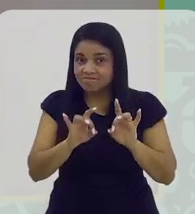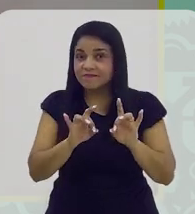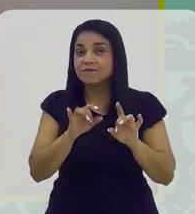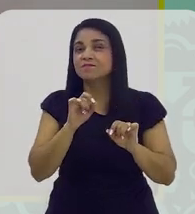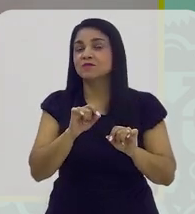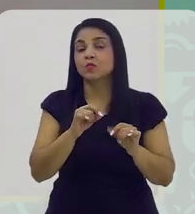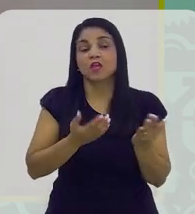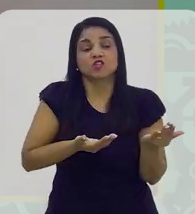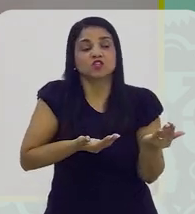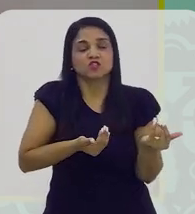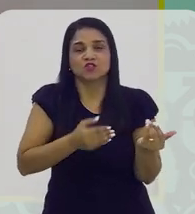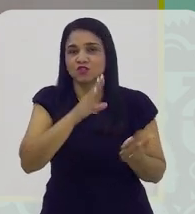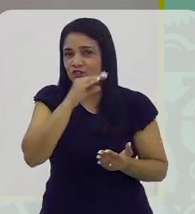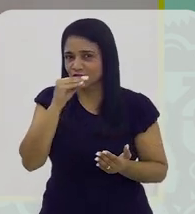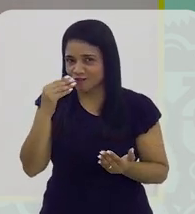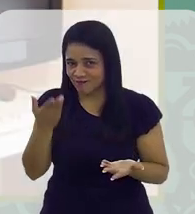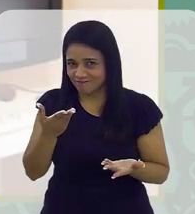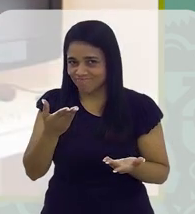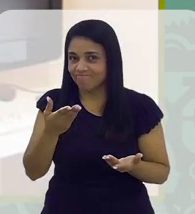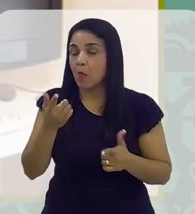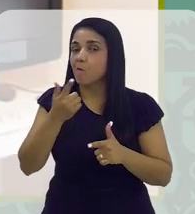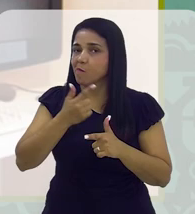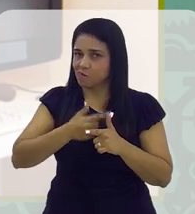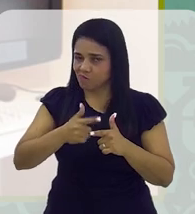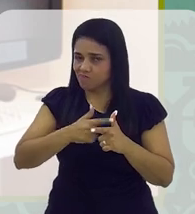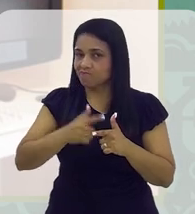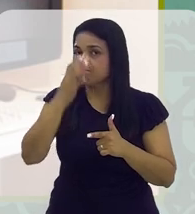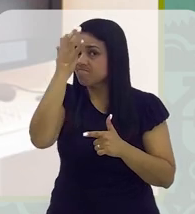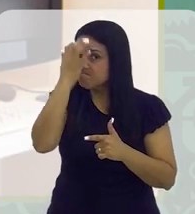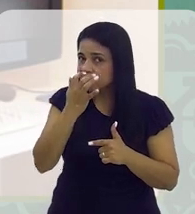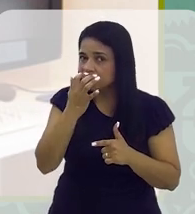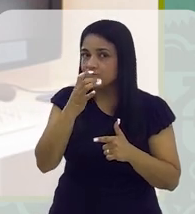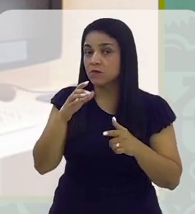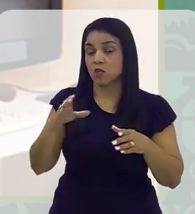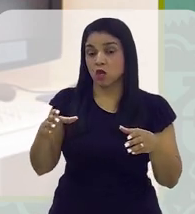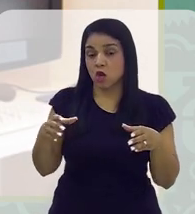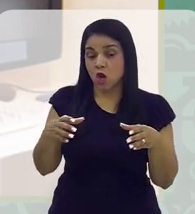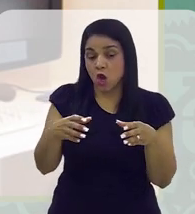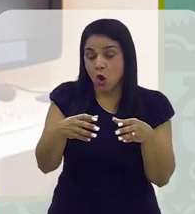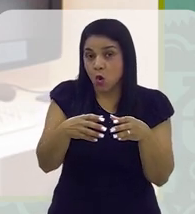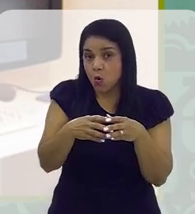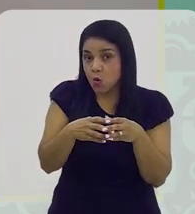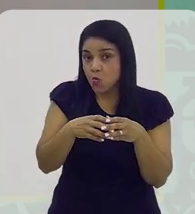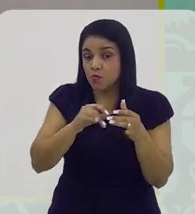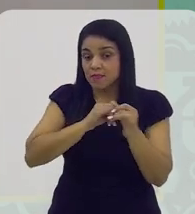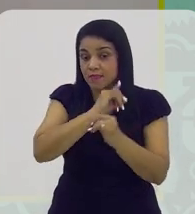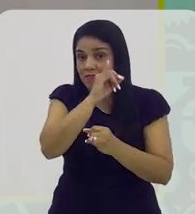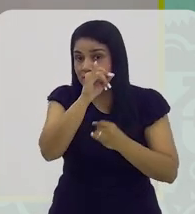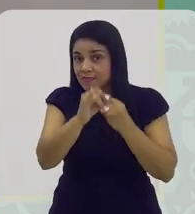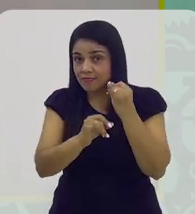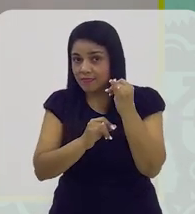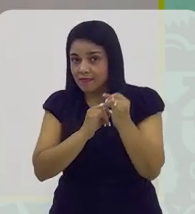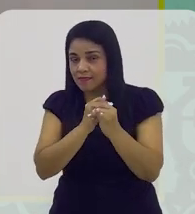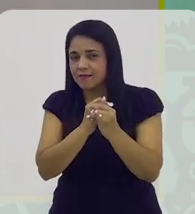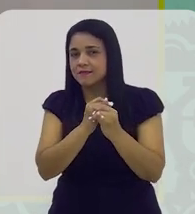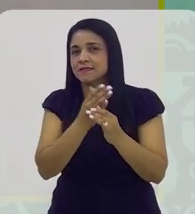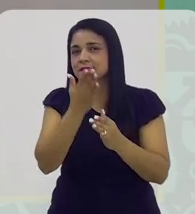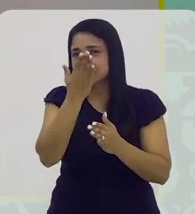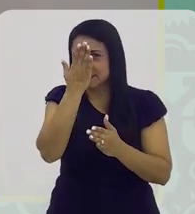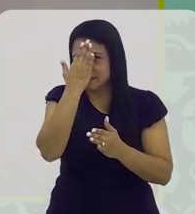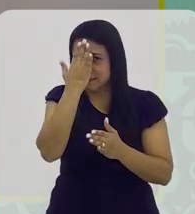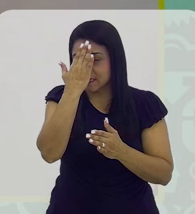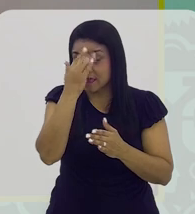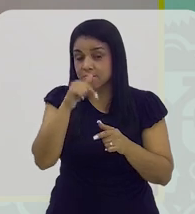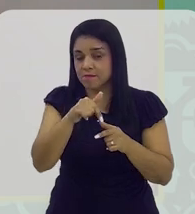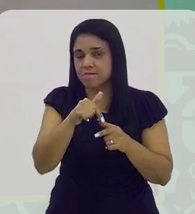especificamente de adolescentes. Então, esse é um problema muito grande, porque a gente tem, eles formam bolhas na internet, Sim. a gente vê muito bem